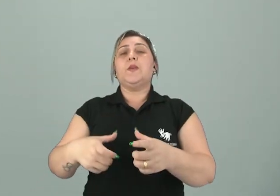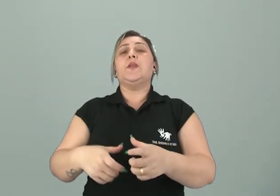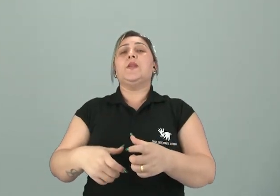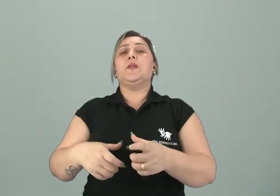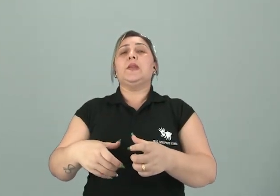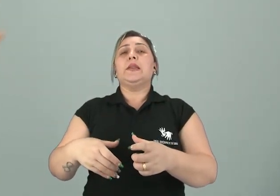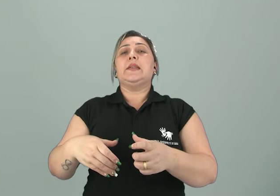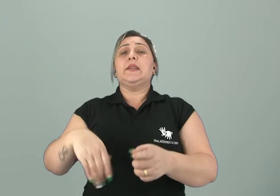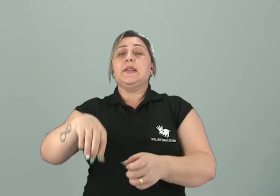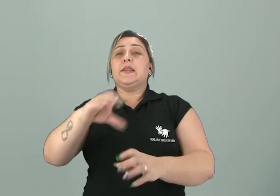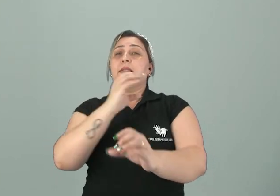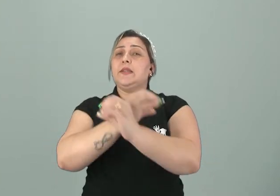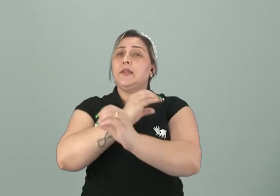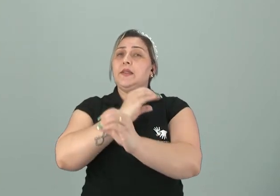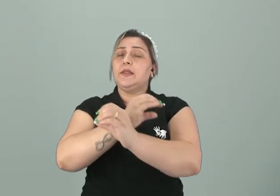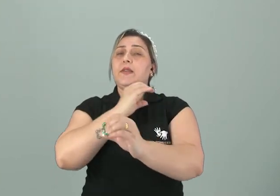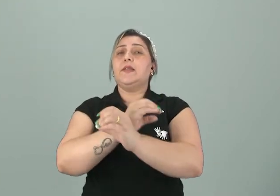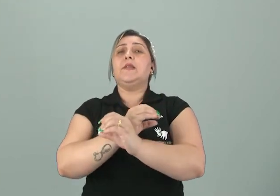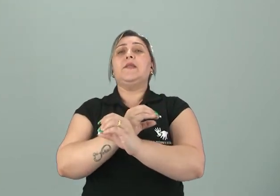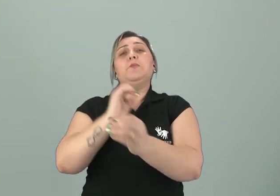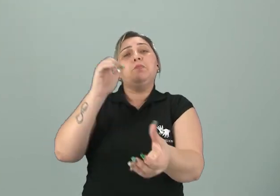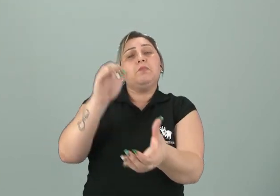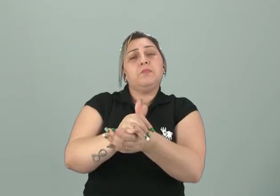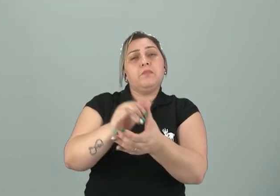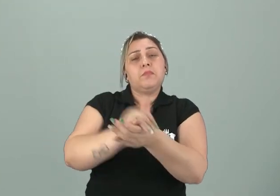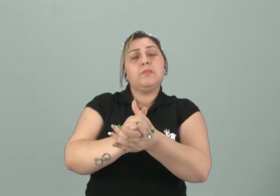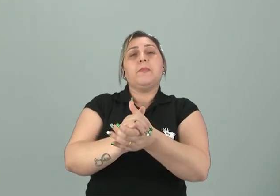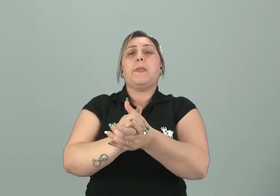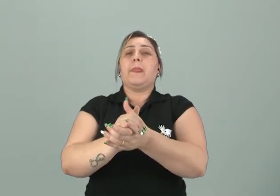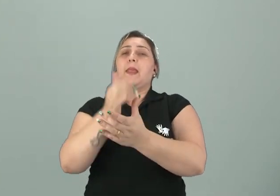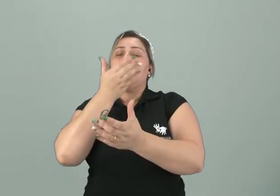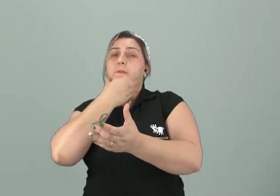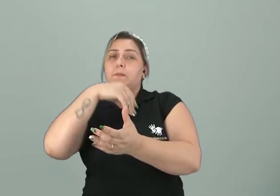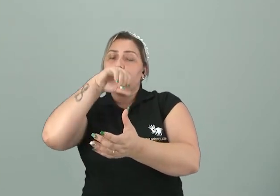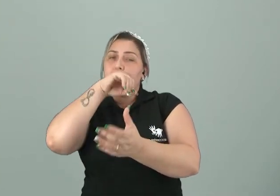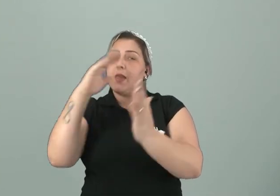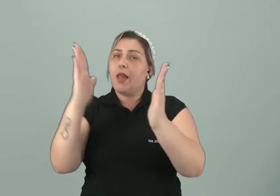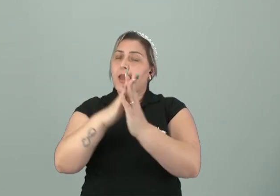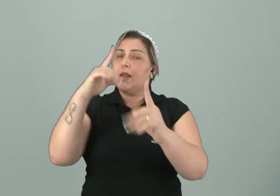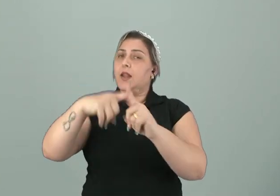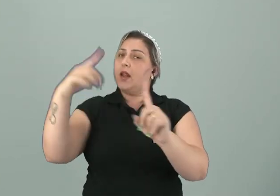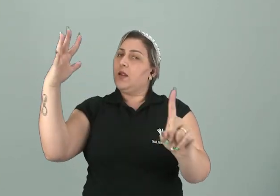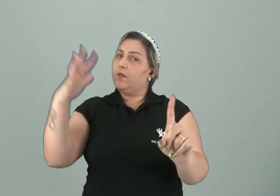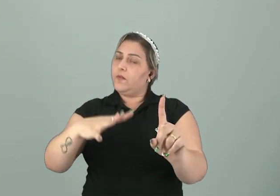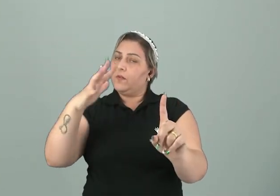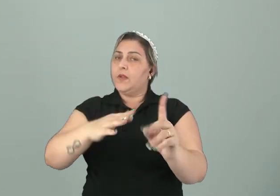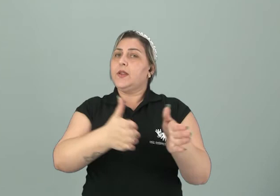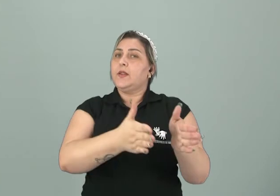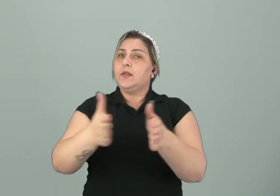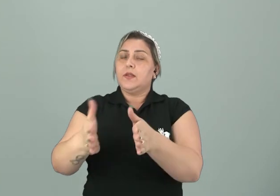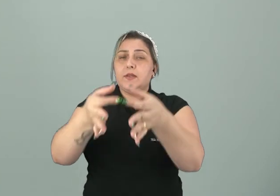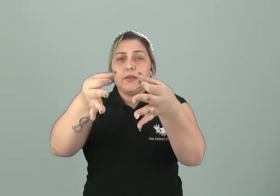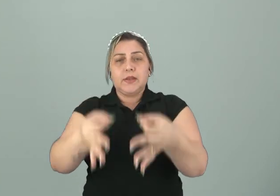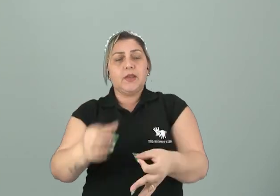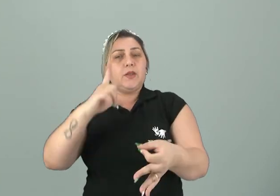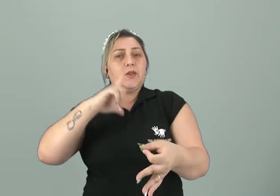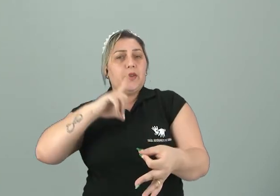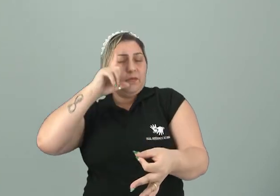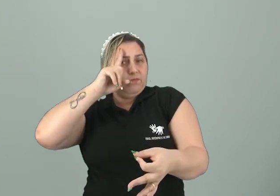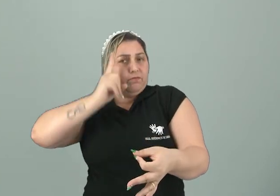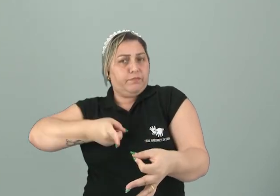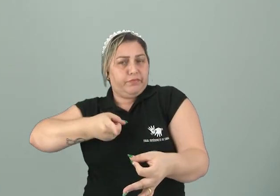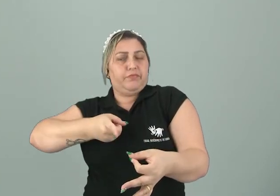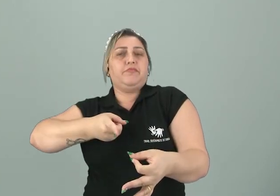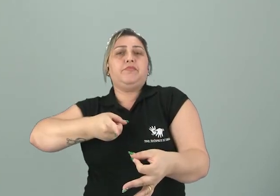patrimonial, matrimonial. Então, a igreja era, sim, muito influente nesse período, certo? Tinha um poder aquisitivo